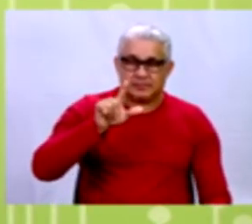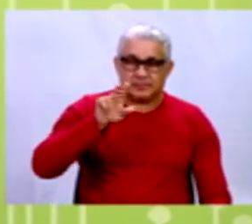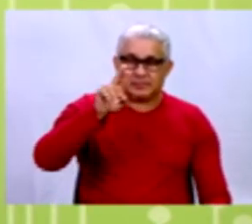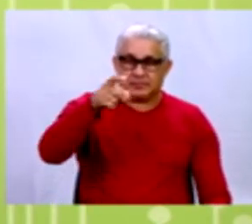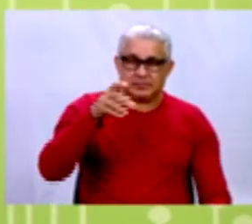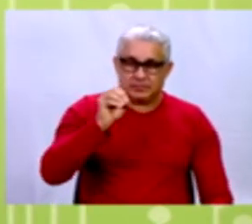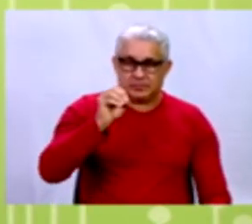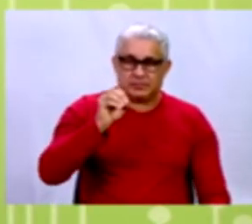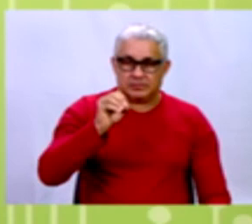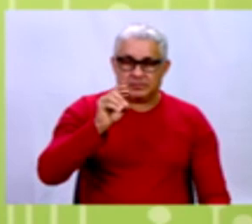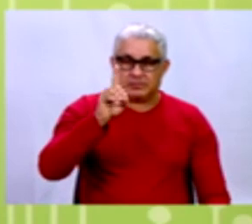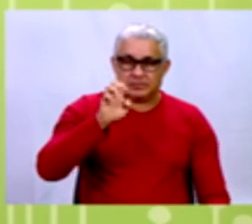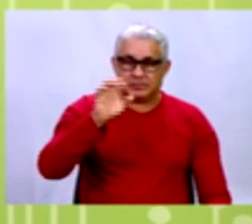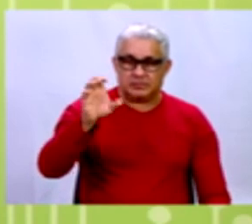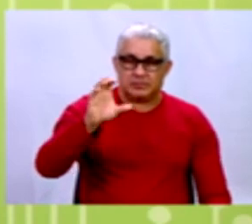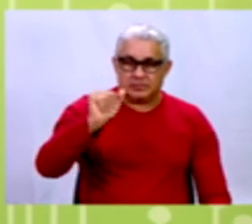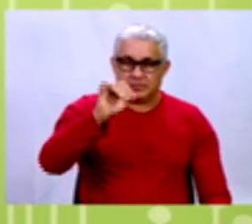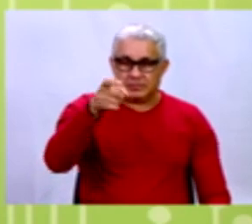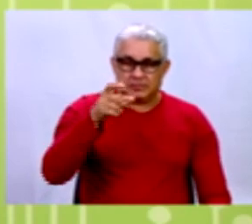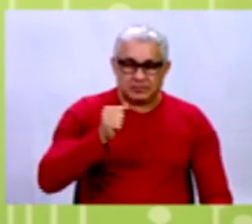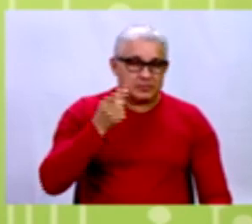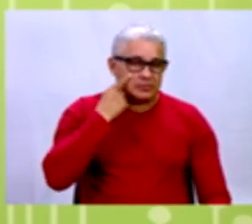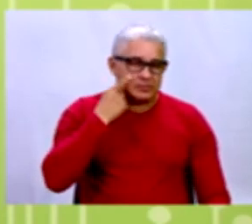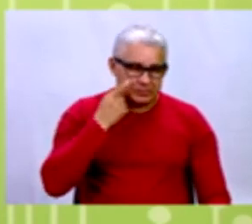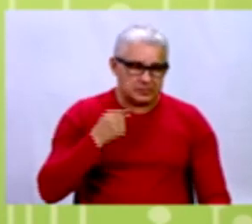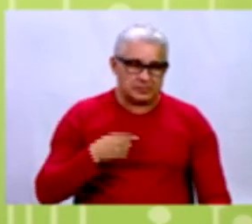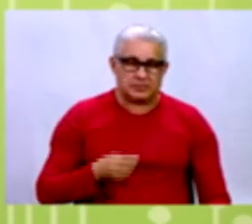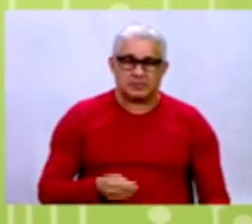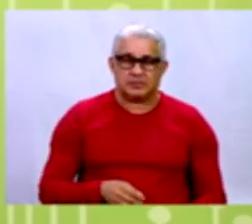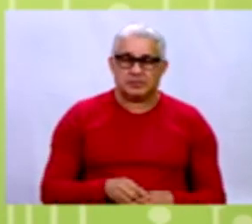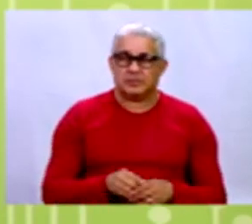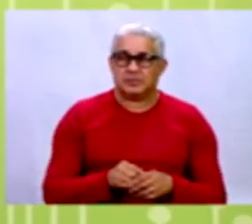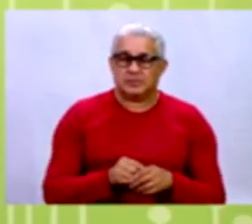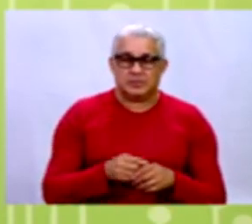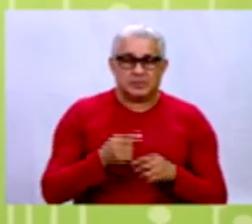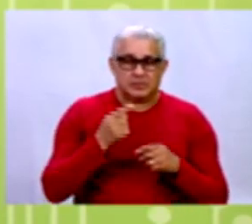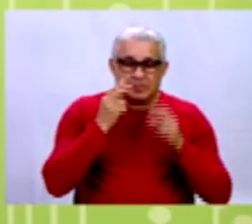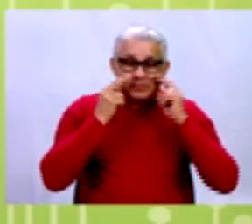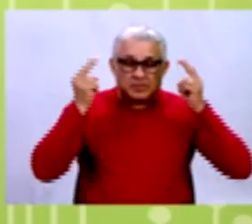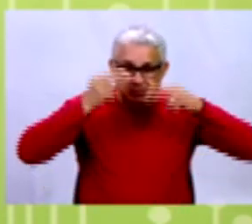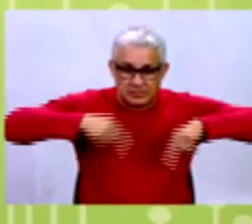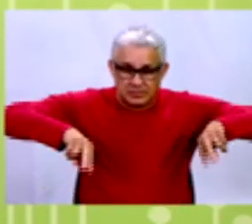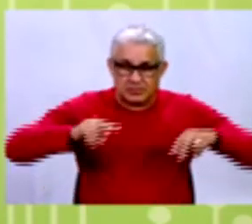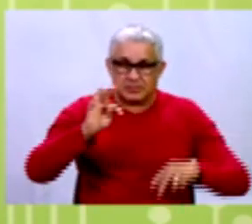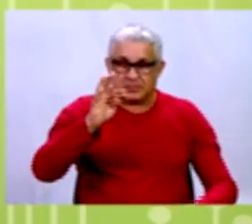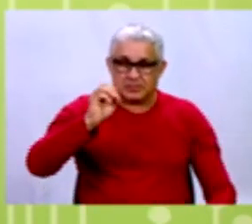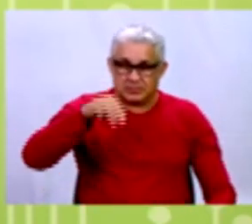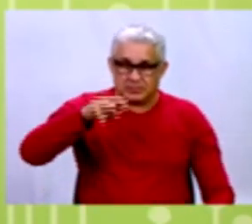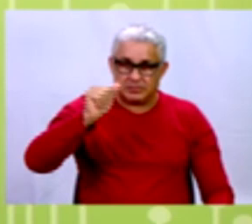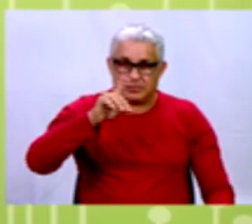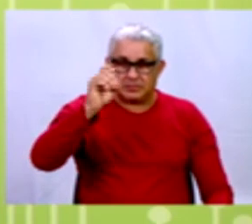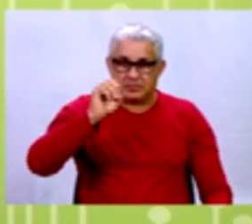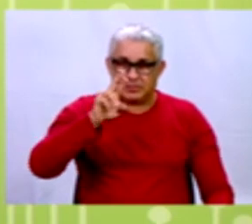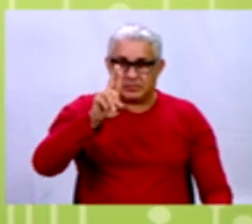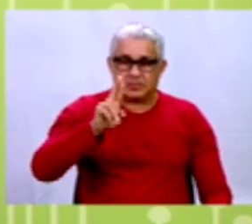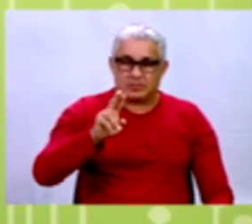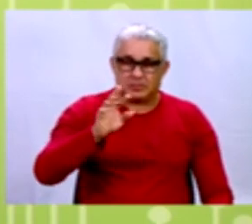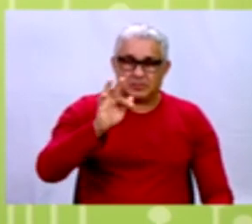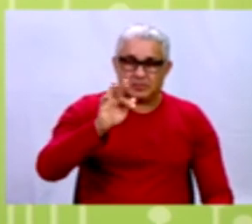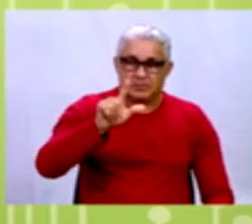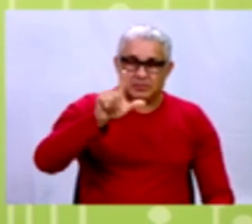que eu passei para vocês ali como que seria a visão do fluxo de caixa do tomador, né, de quando a gente está